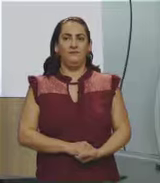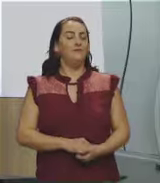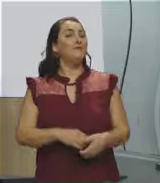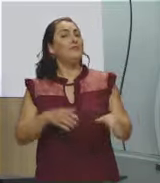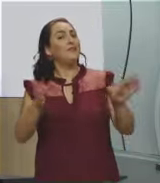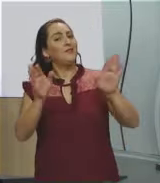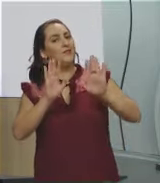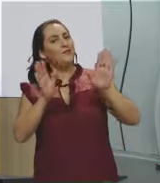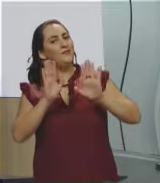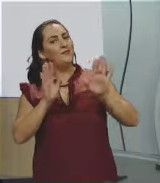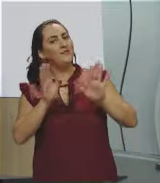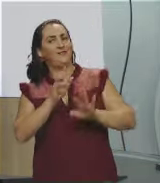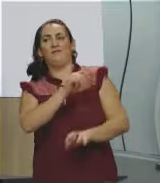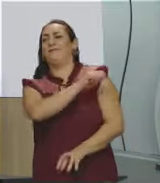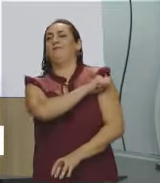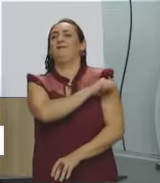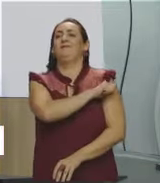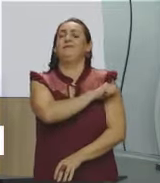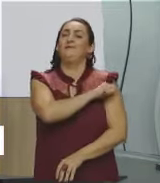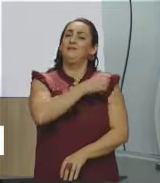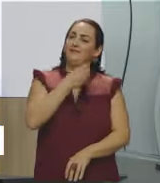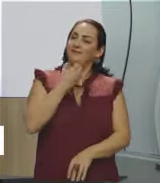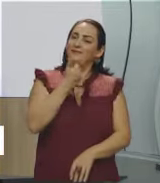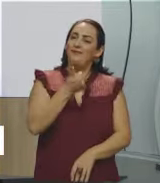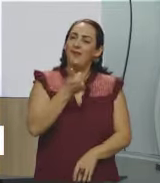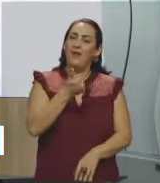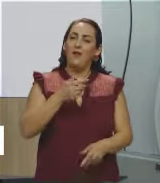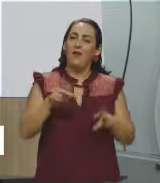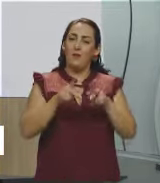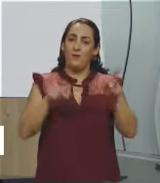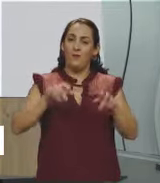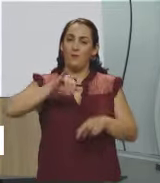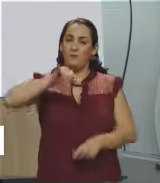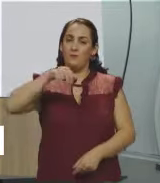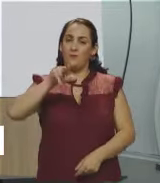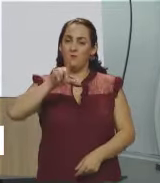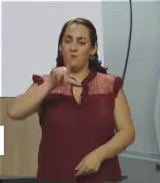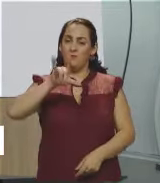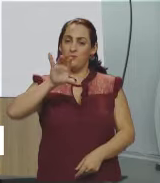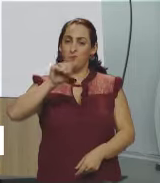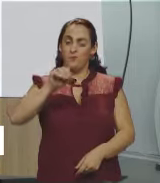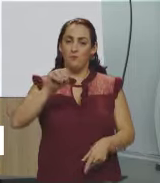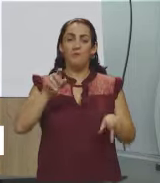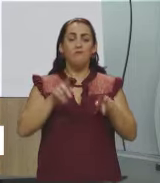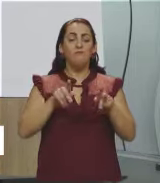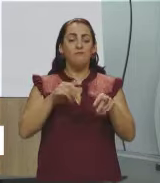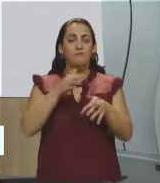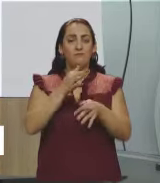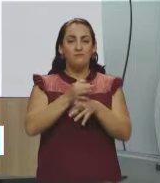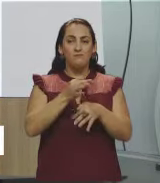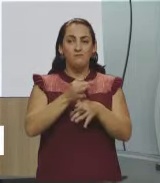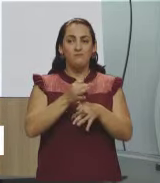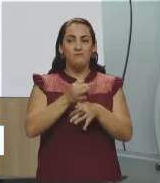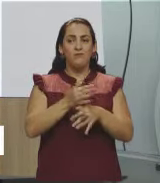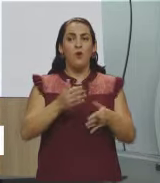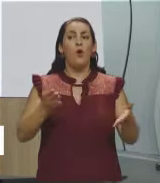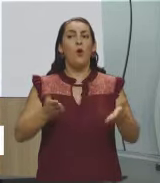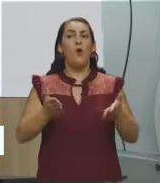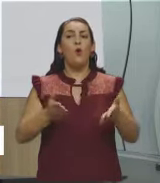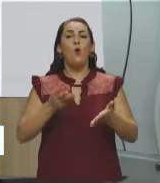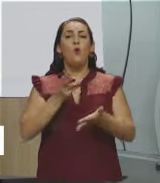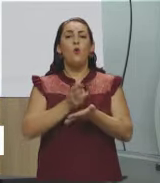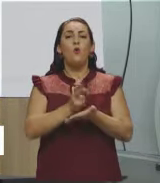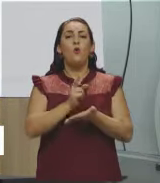Olá, estudante do ensino médio, tudo bem? Aqui é Júlio Bastos, professor de Física, e vamos continuar agora falando